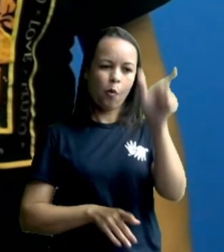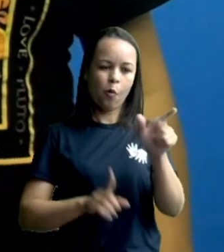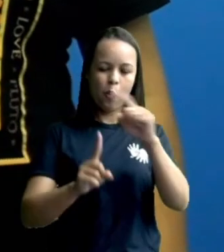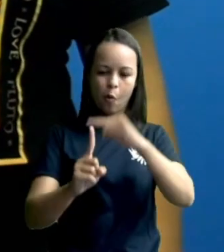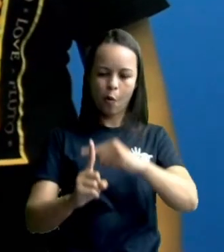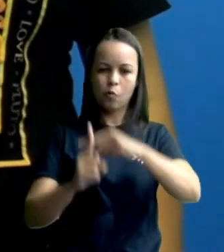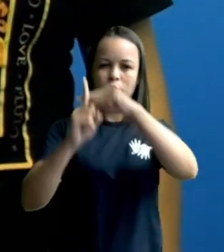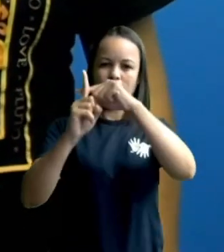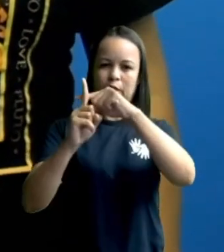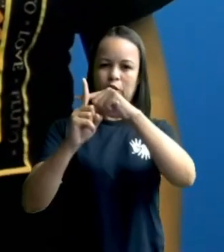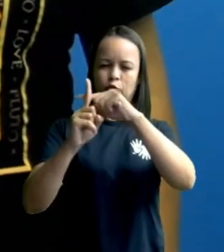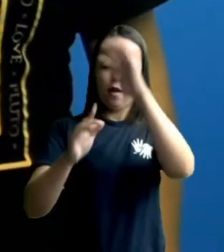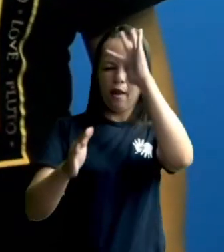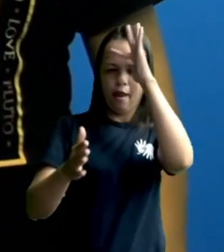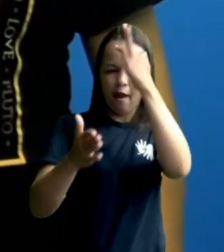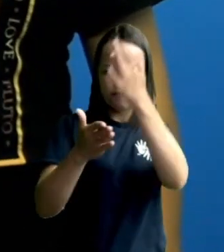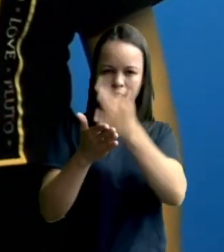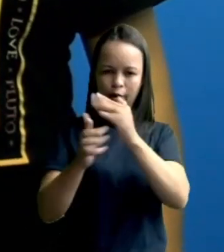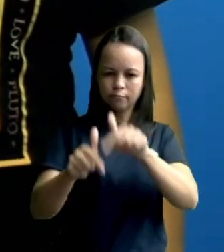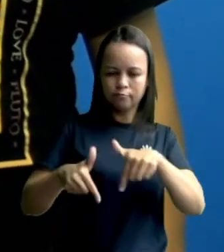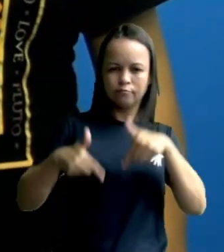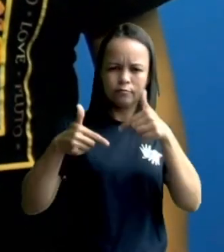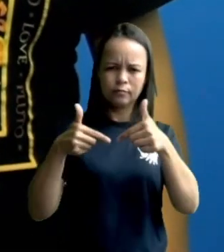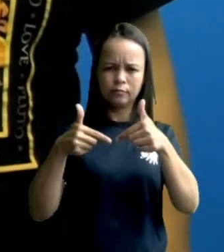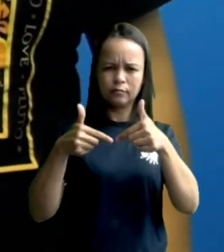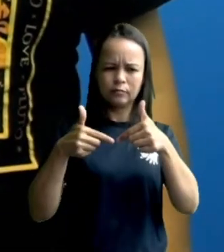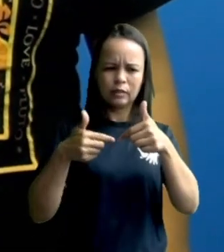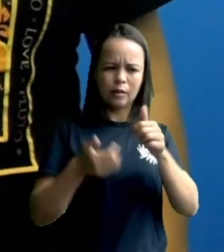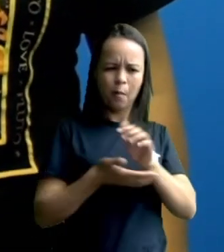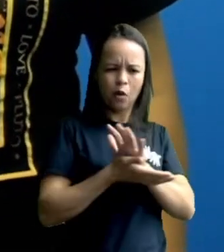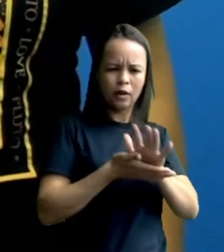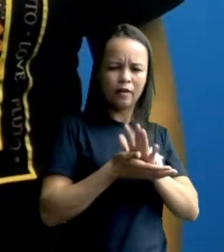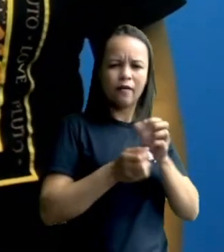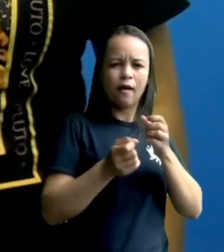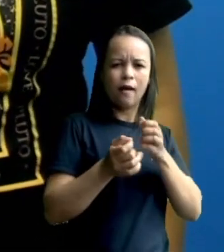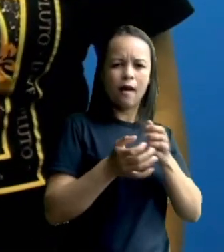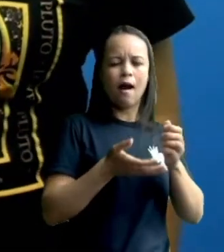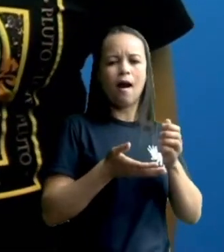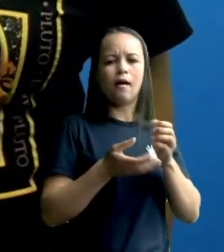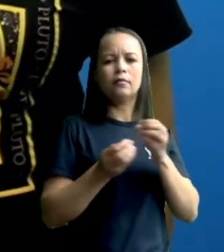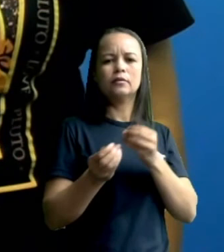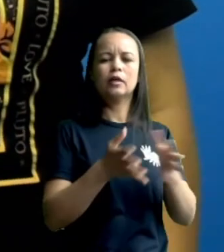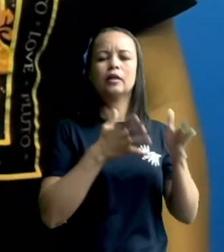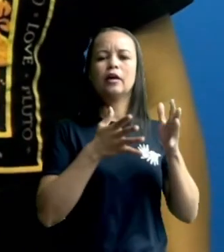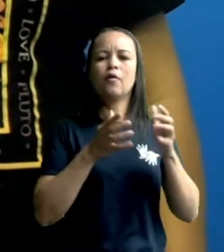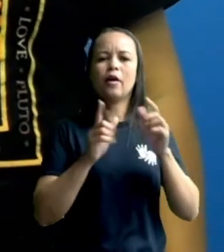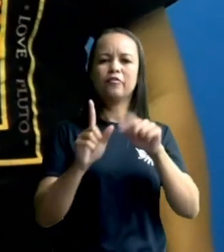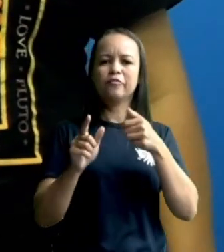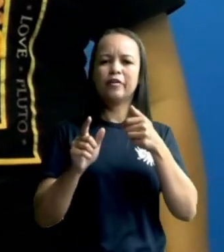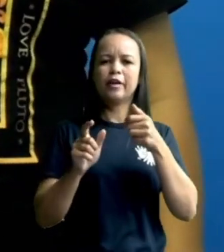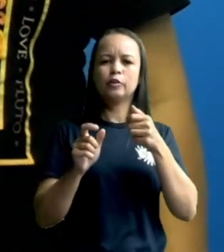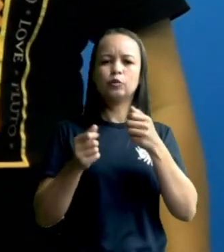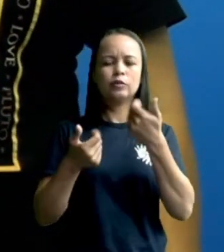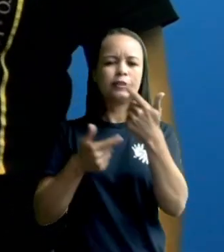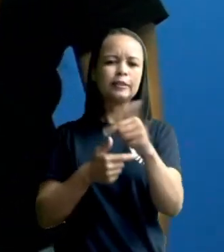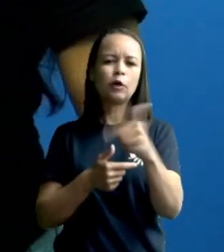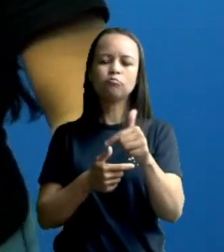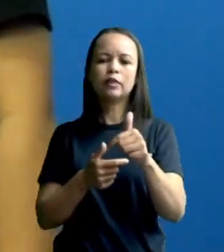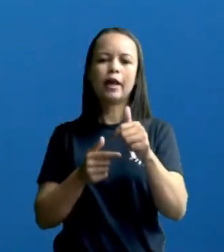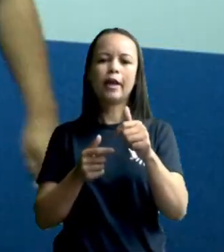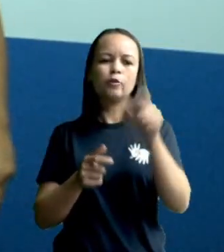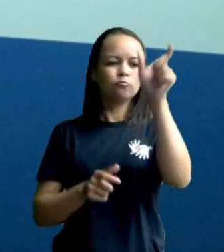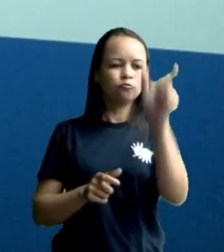a fé em ação. Nada se pode levar a efeito sem o otimismo.